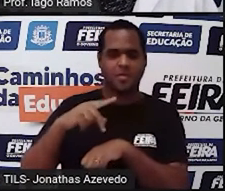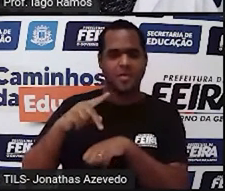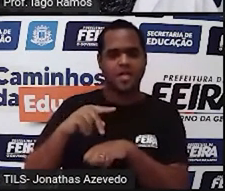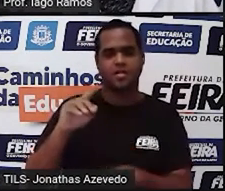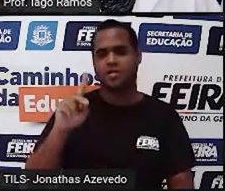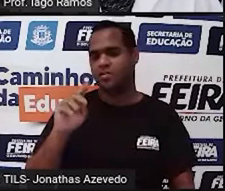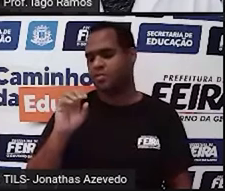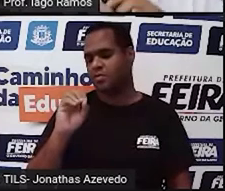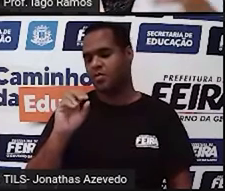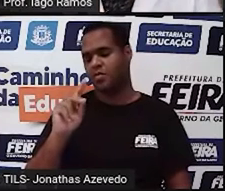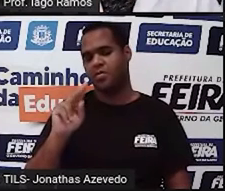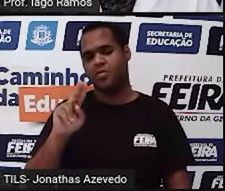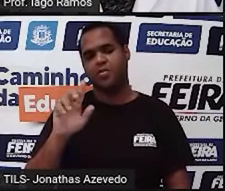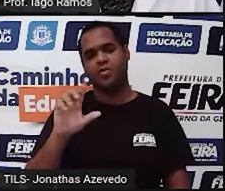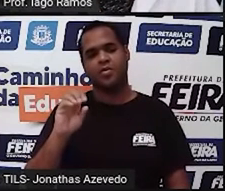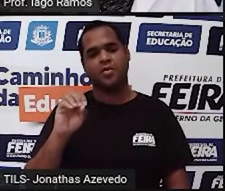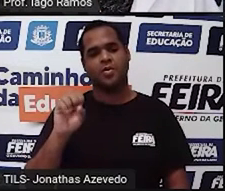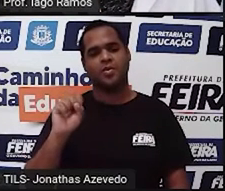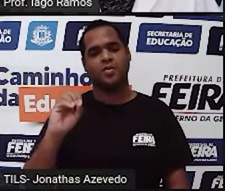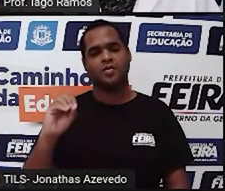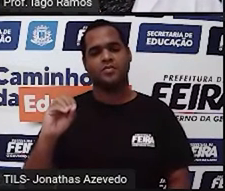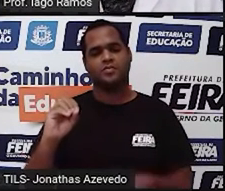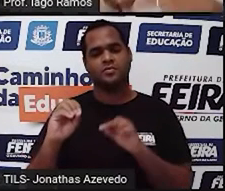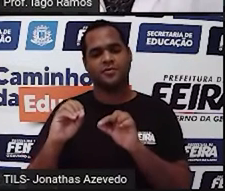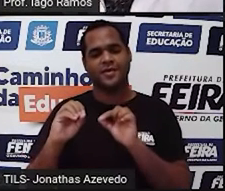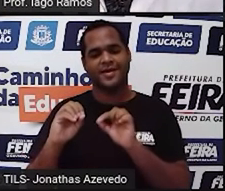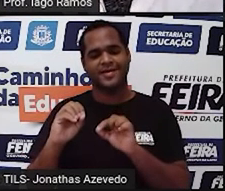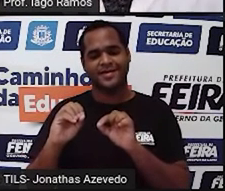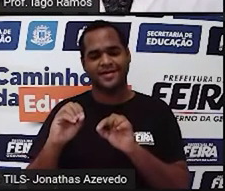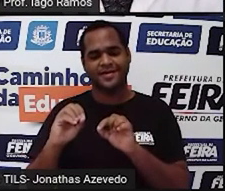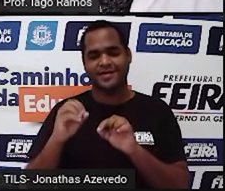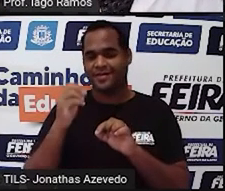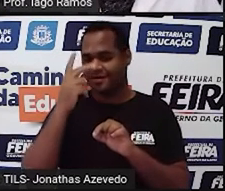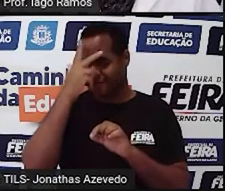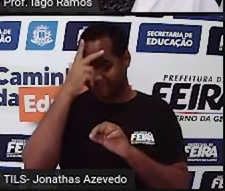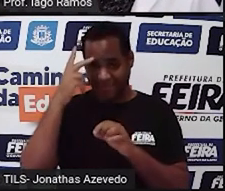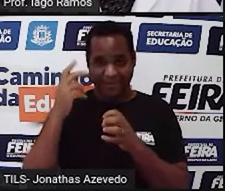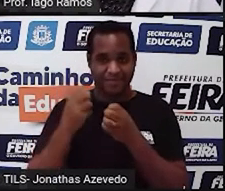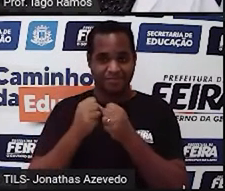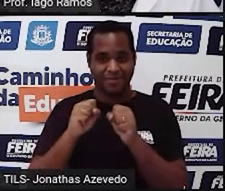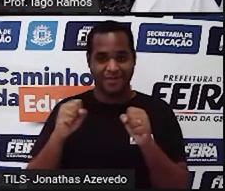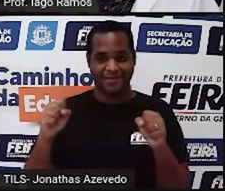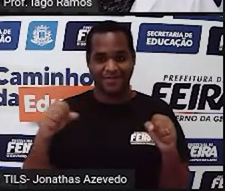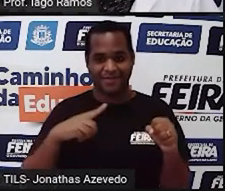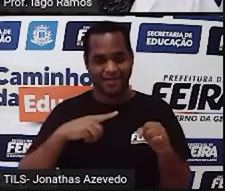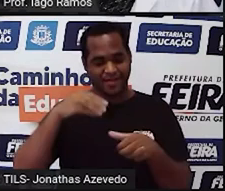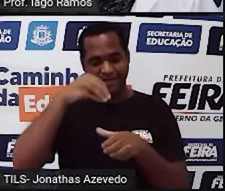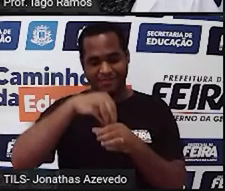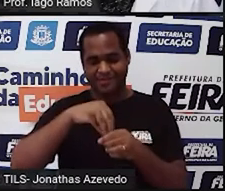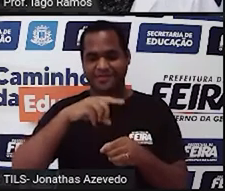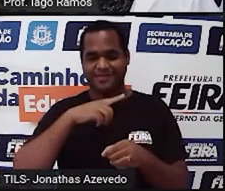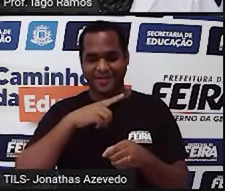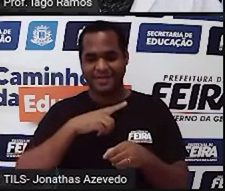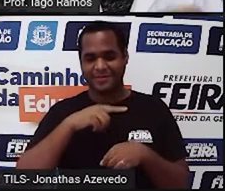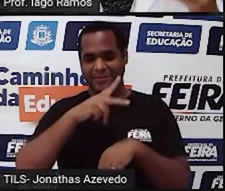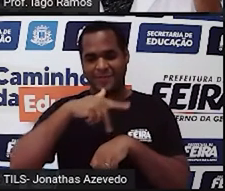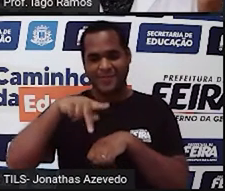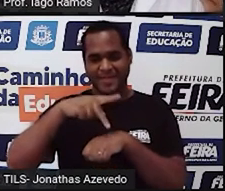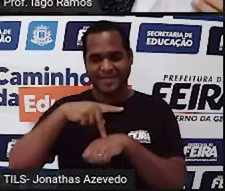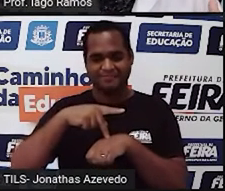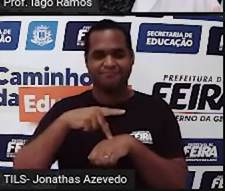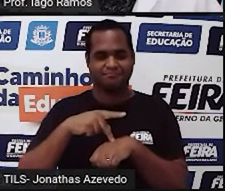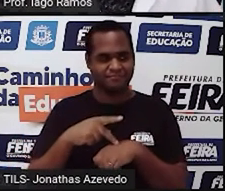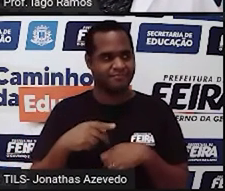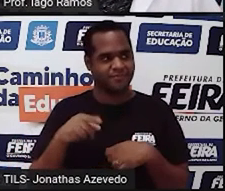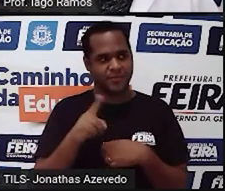é o país com uma grande quantidade de pessoas morando nele tá é